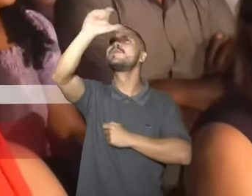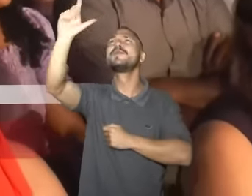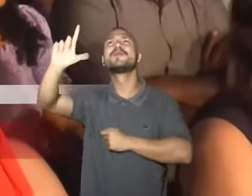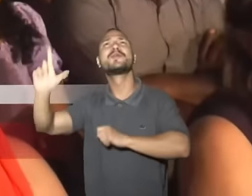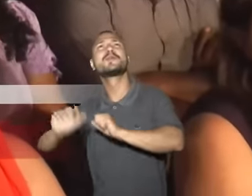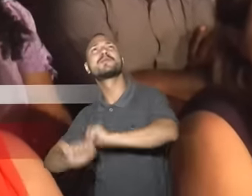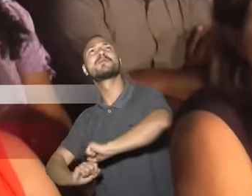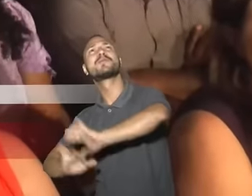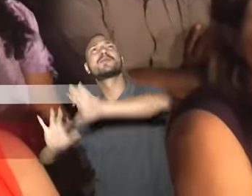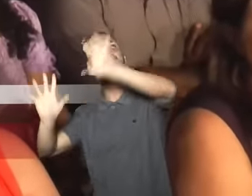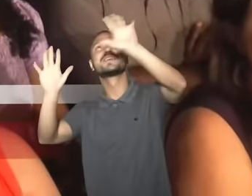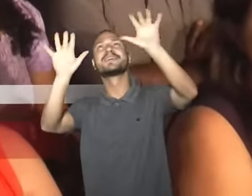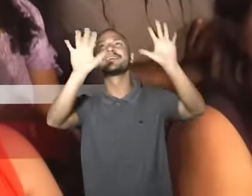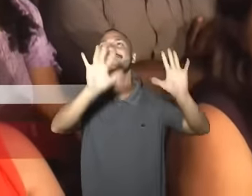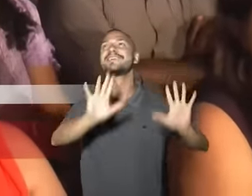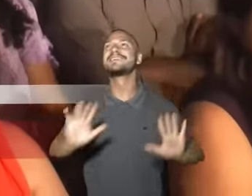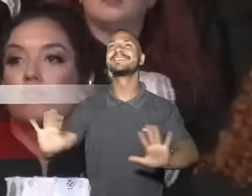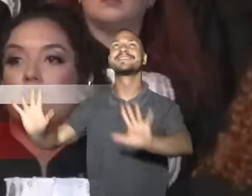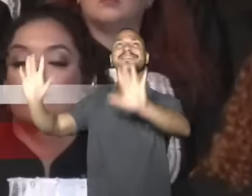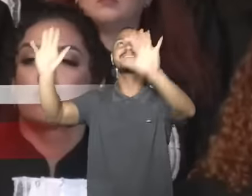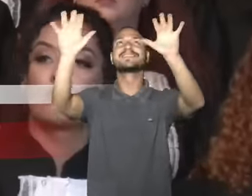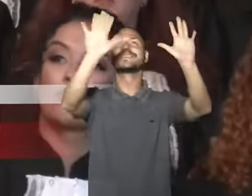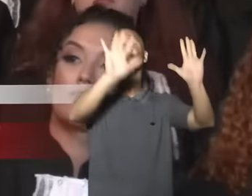azul pintado pra